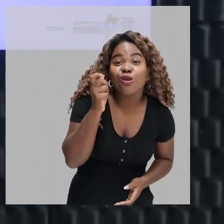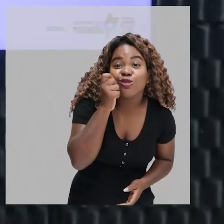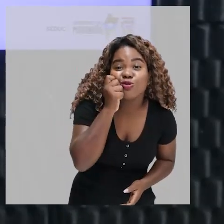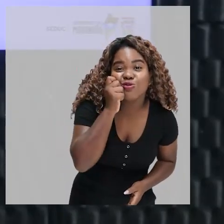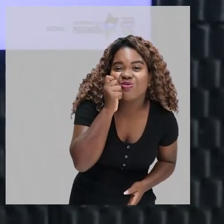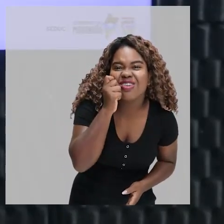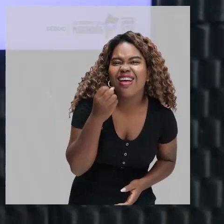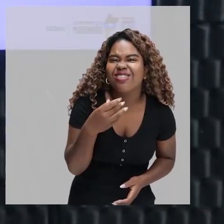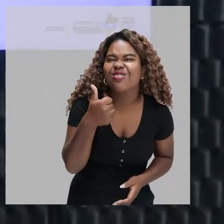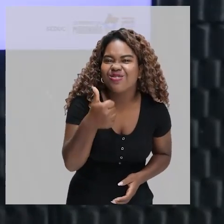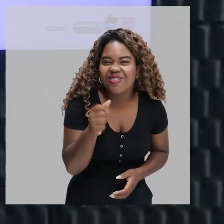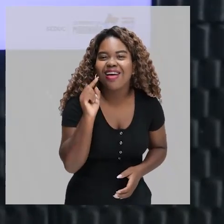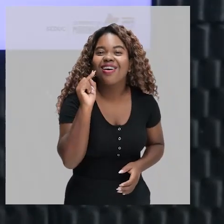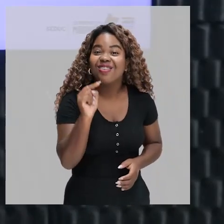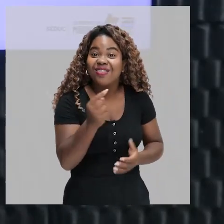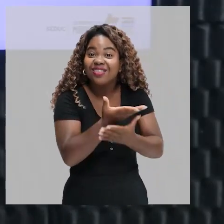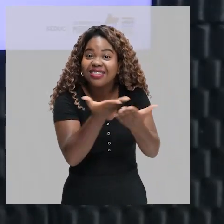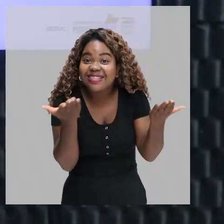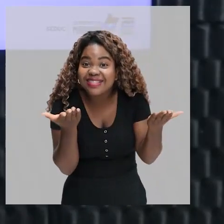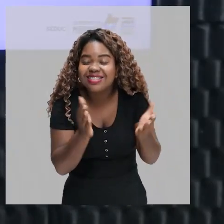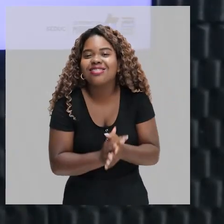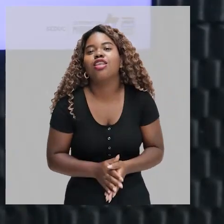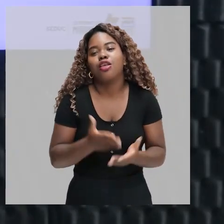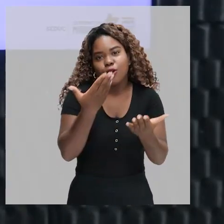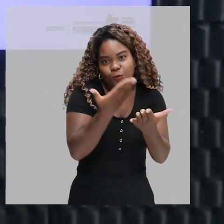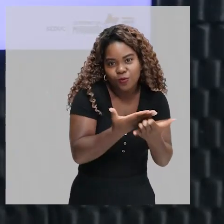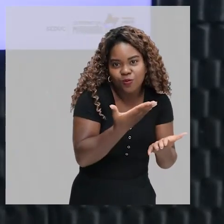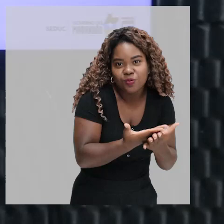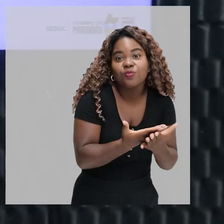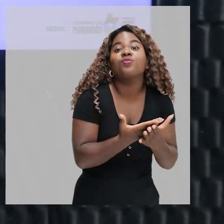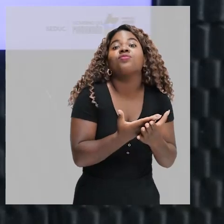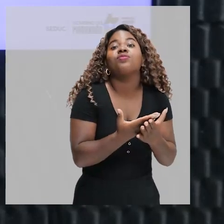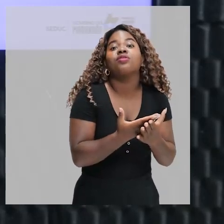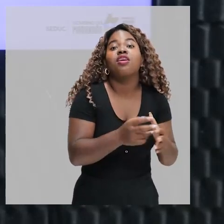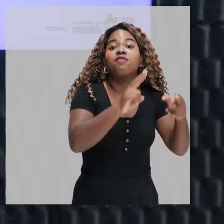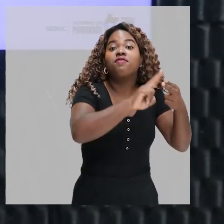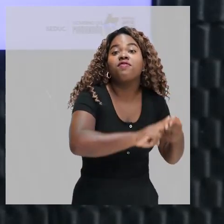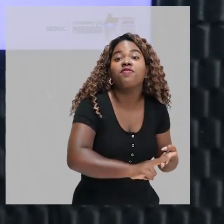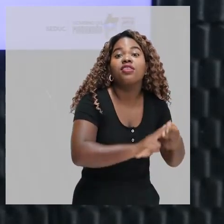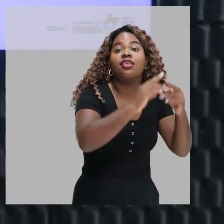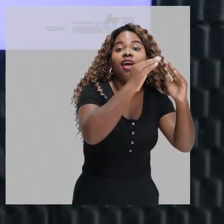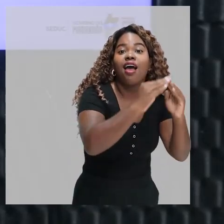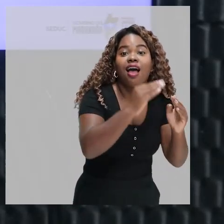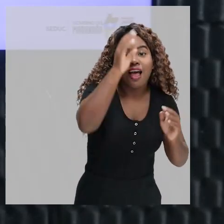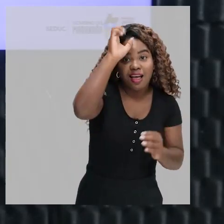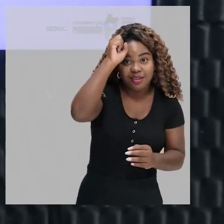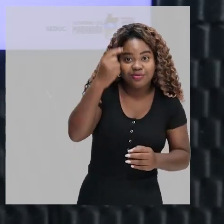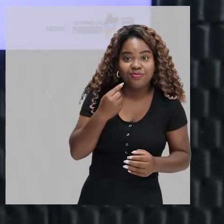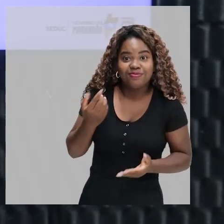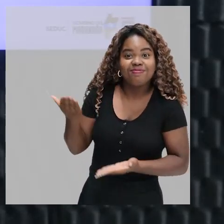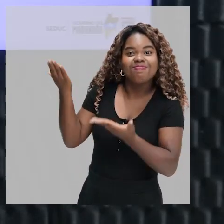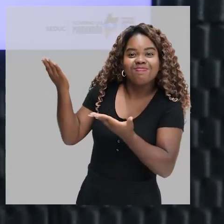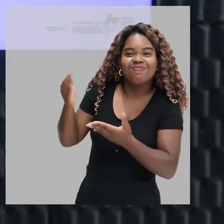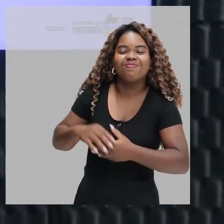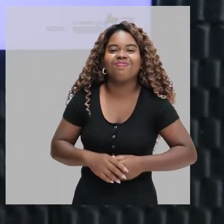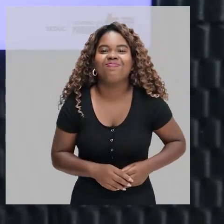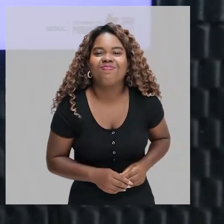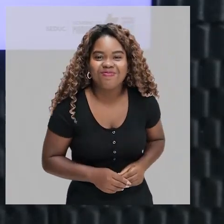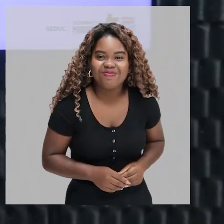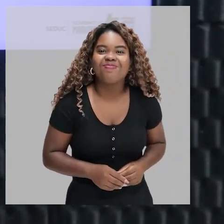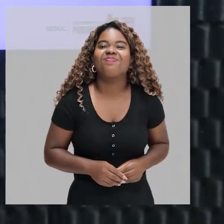Oi chuchu tudo bem com vocês esta é mais uma aula do programa fique em casa aprendendo